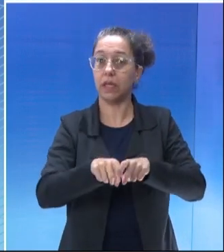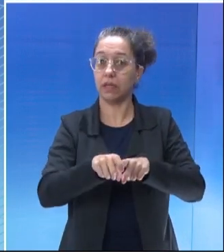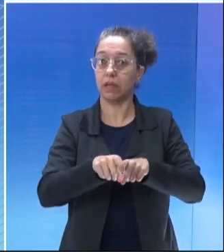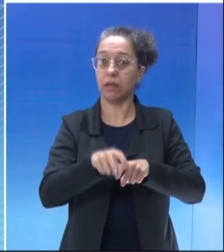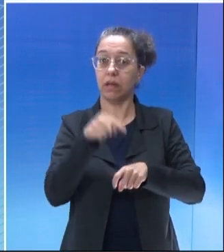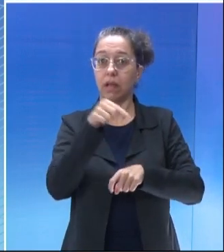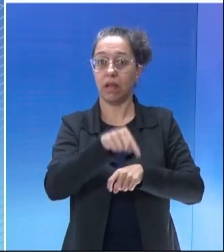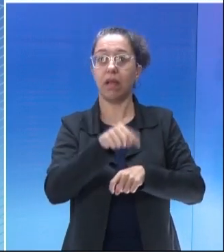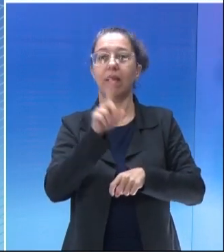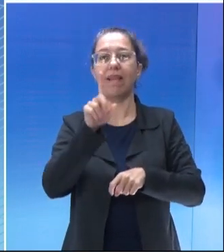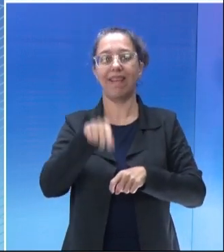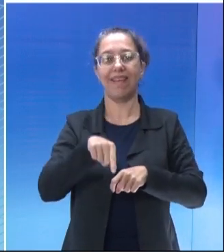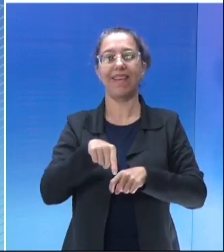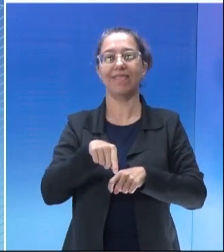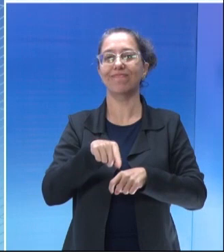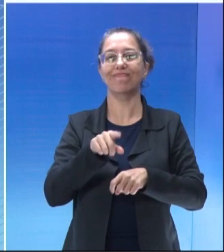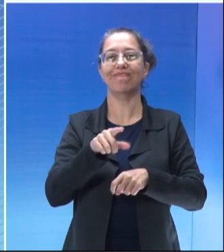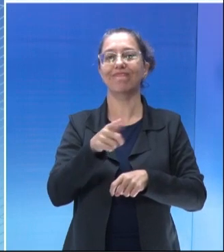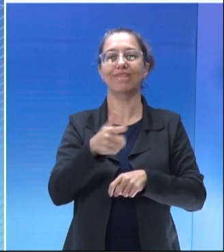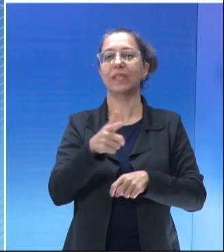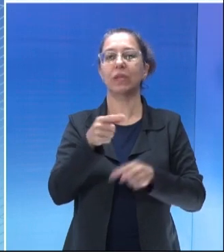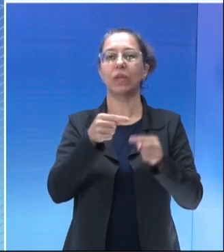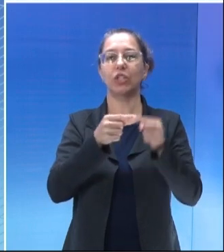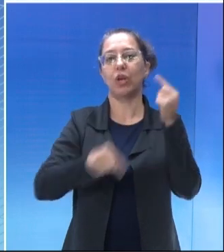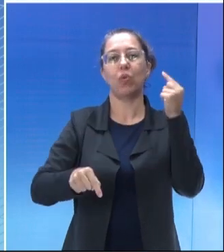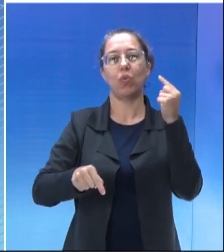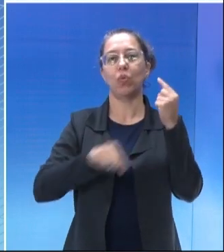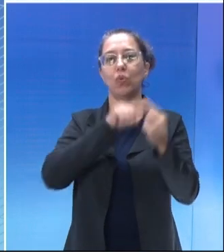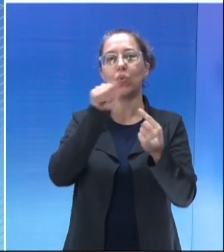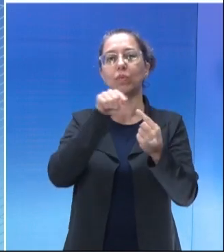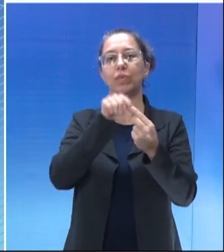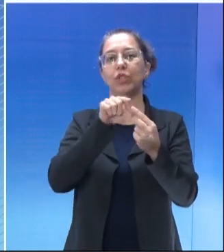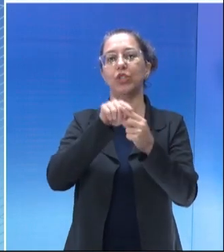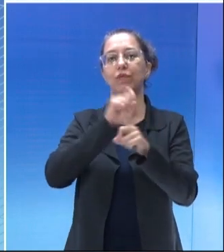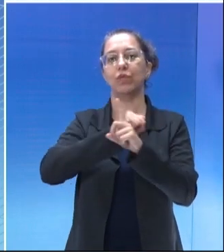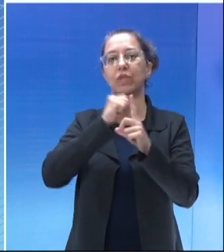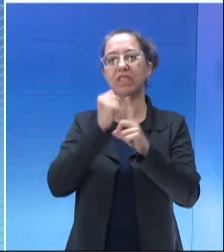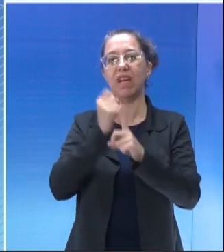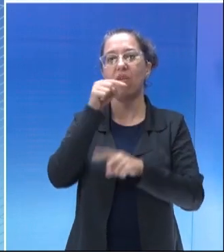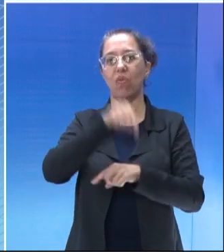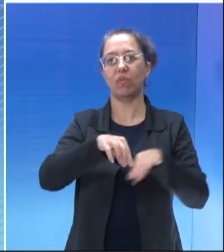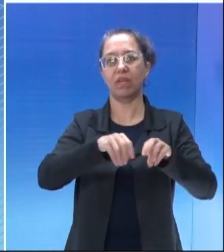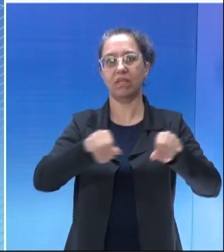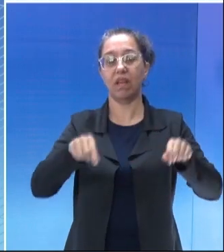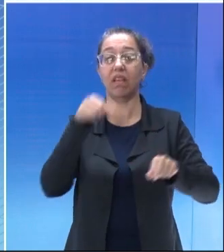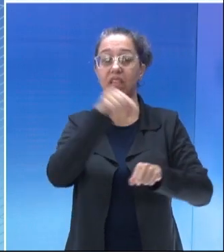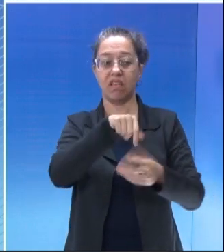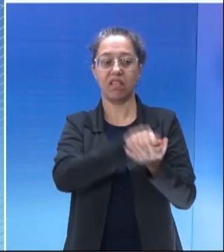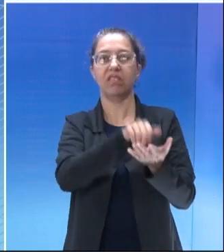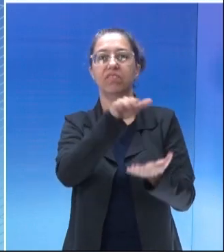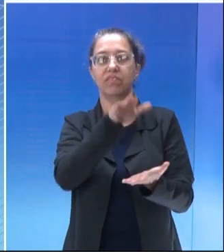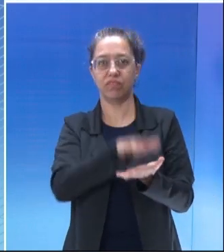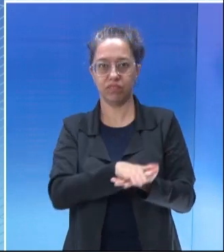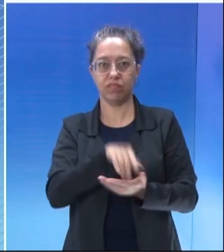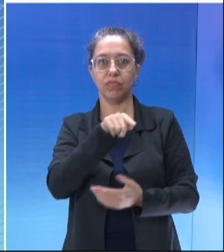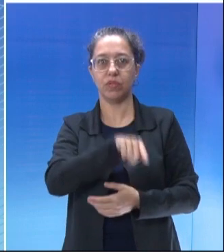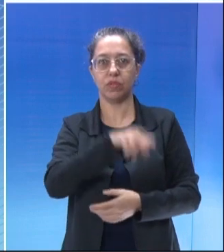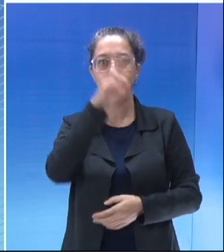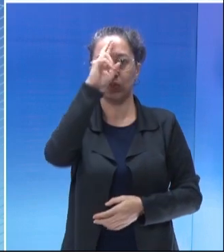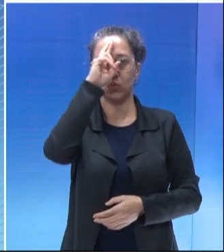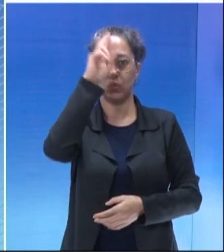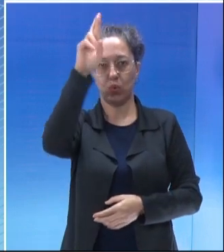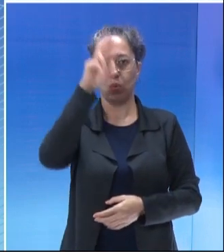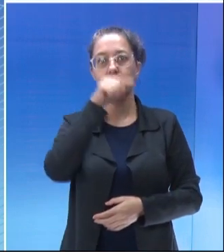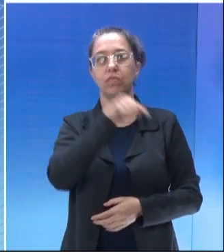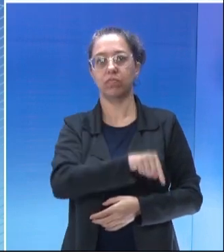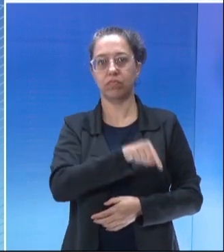ela é caracterizada como não atendendo sua função social. E esse proprietário, ele sofre uma sanção bem